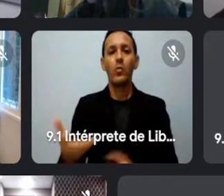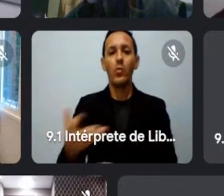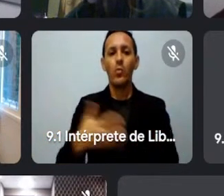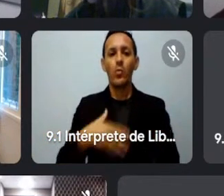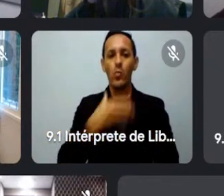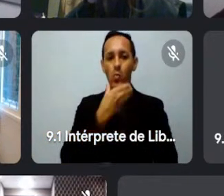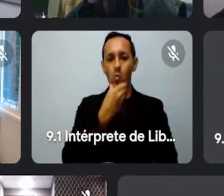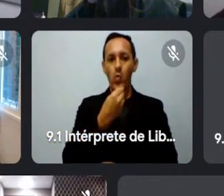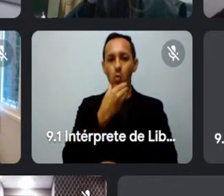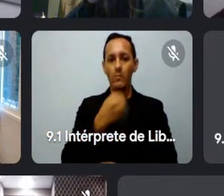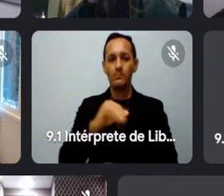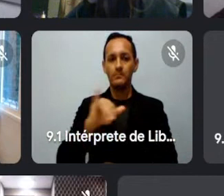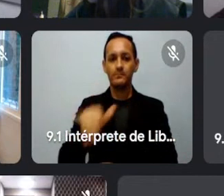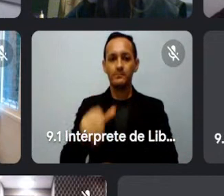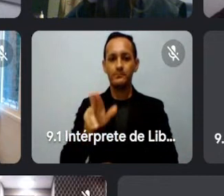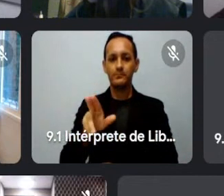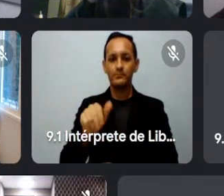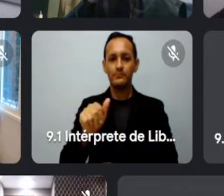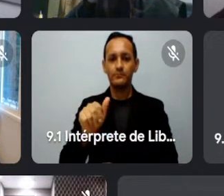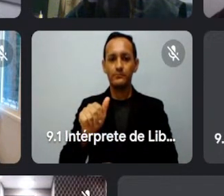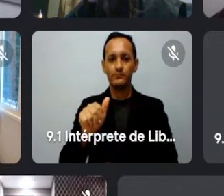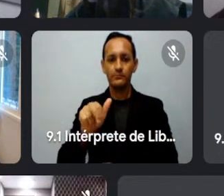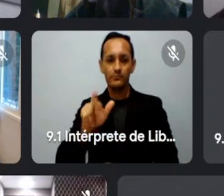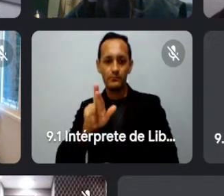e foi aceita